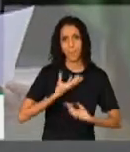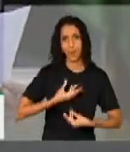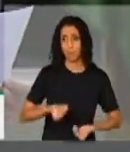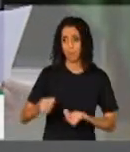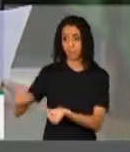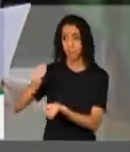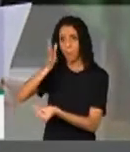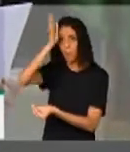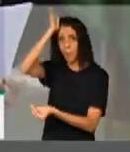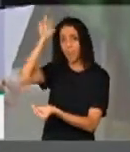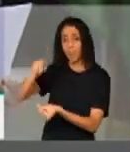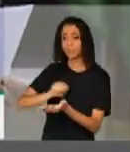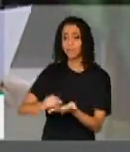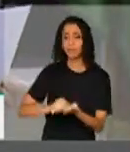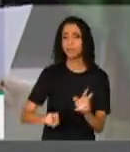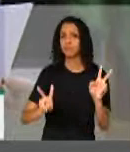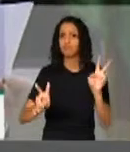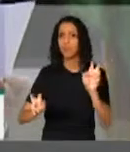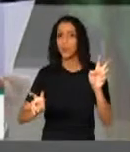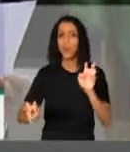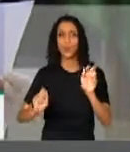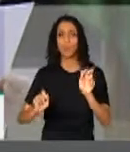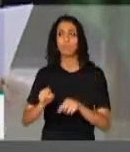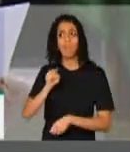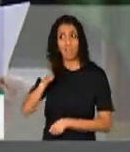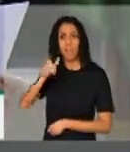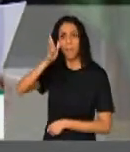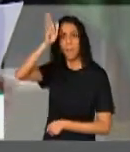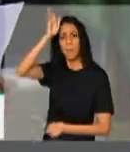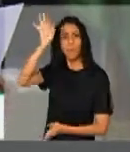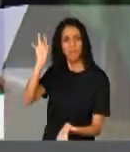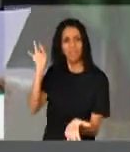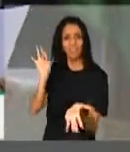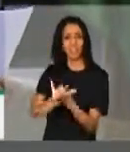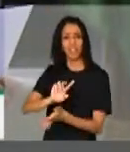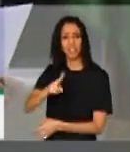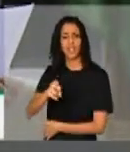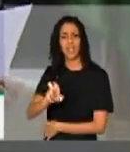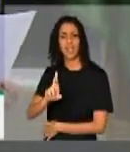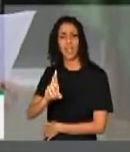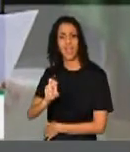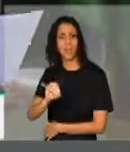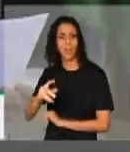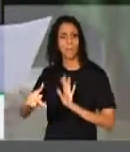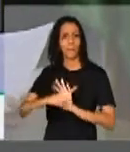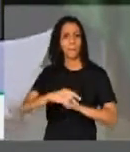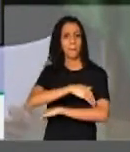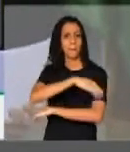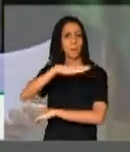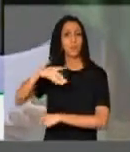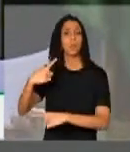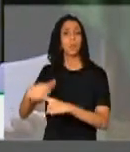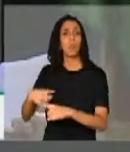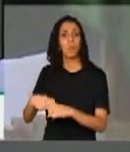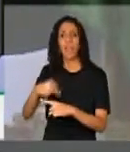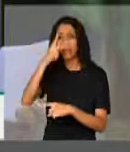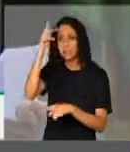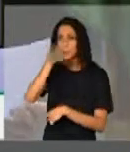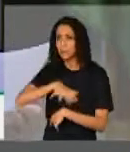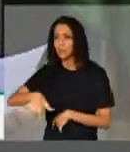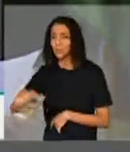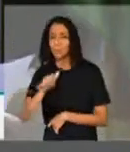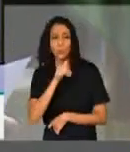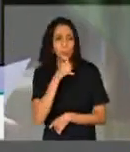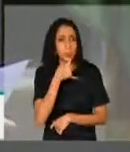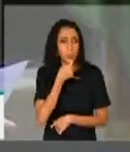operações são vocês abre aspas os verdadeiros heróis de brumadinho pois no meio da tristeza cool